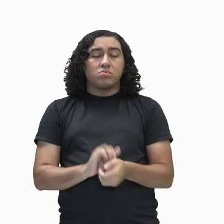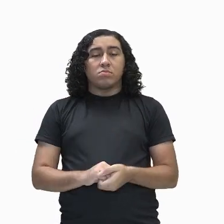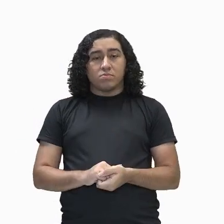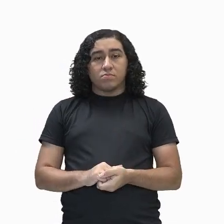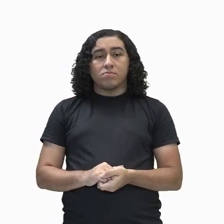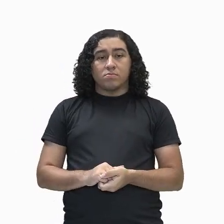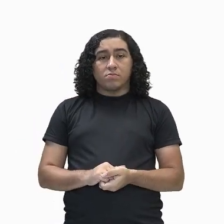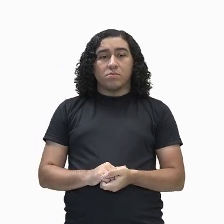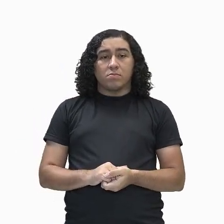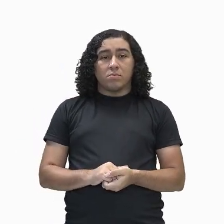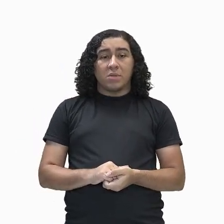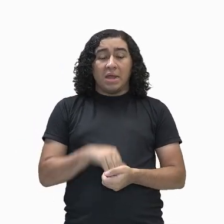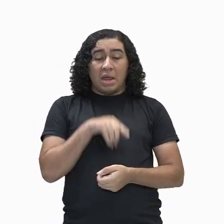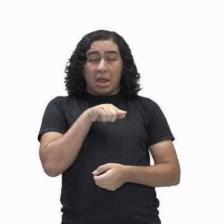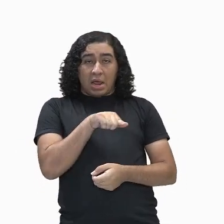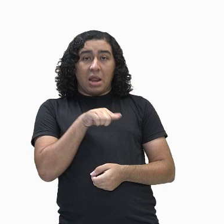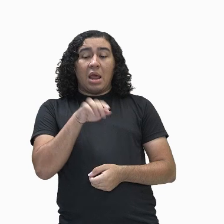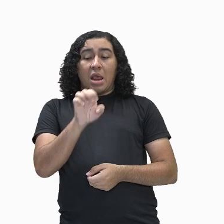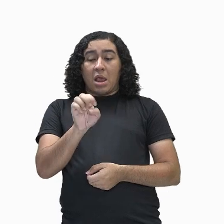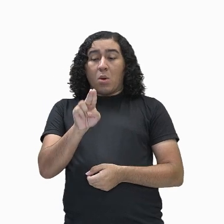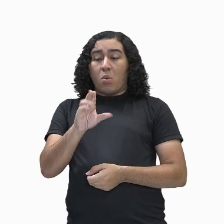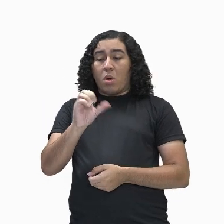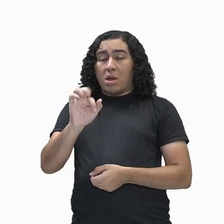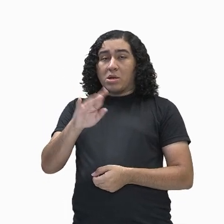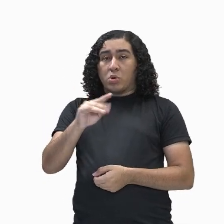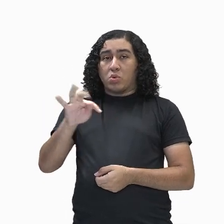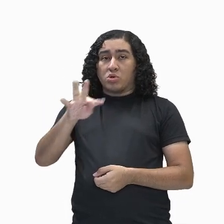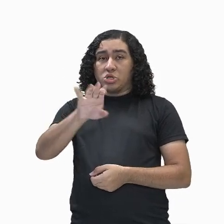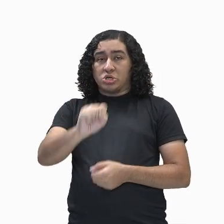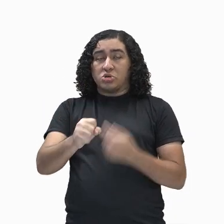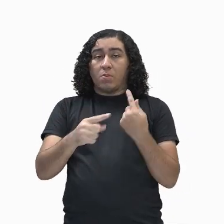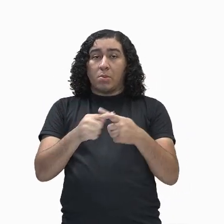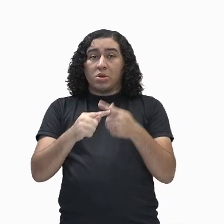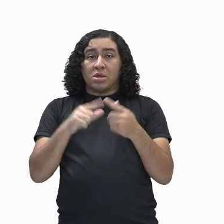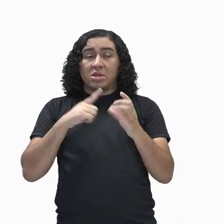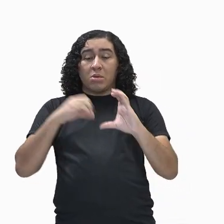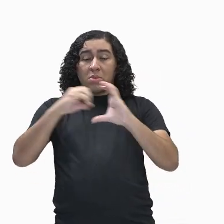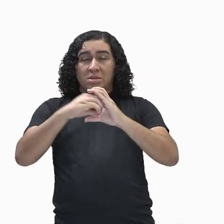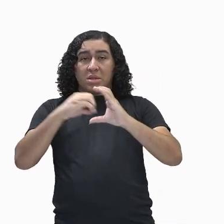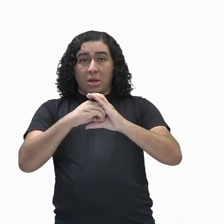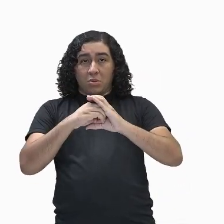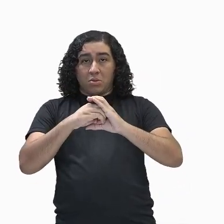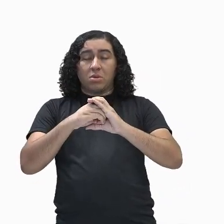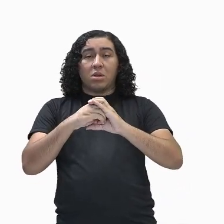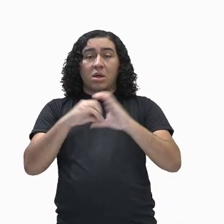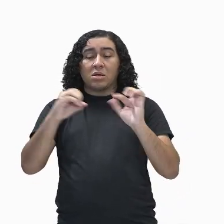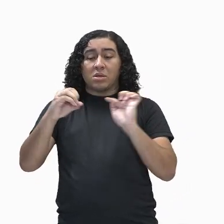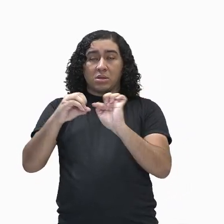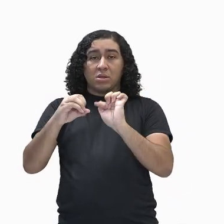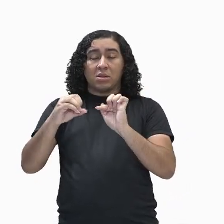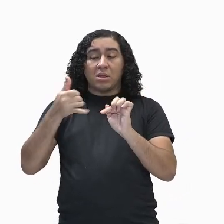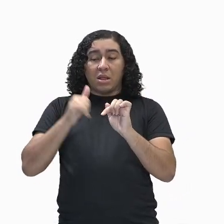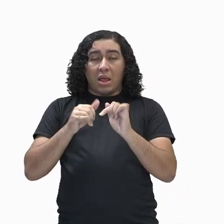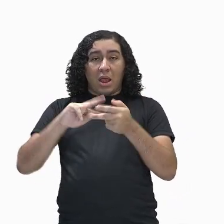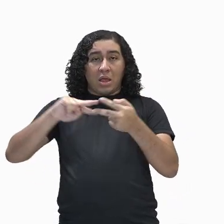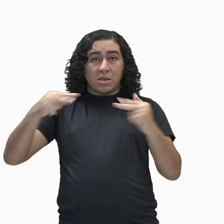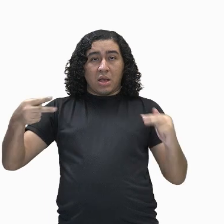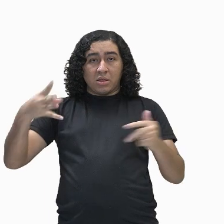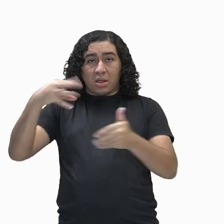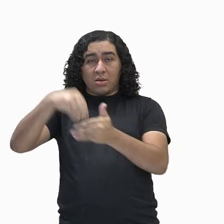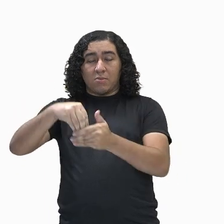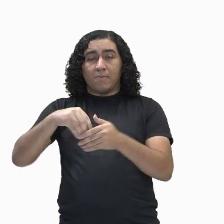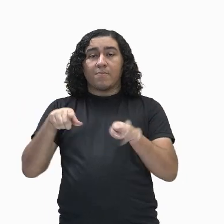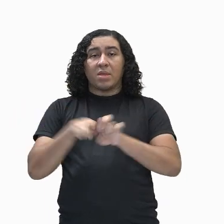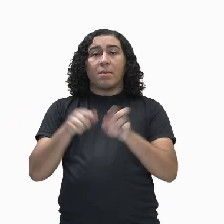são eucariontes, né? Porque elas têm ali uma célula eucarionte e são fotossintetizantes, são capazes